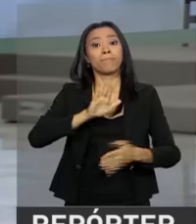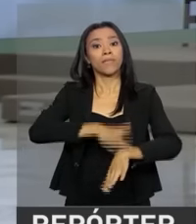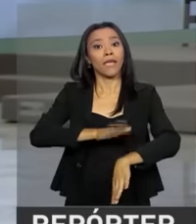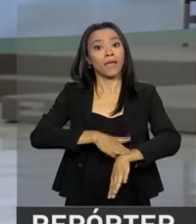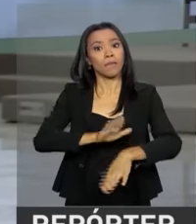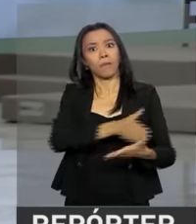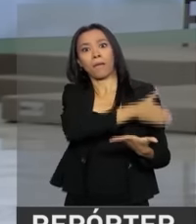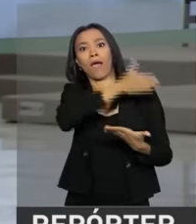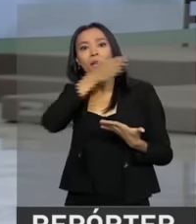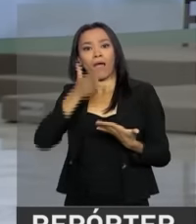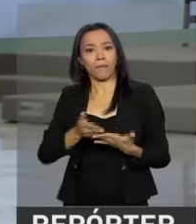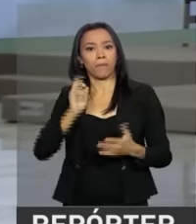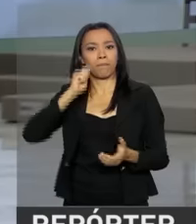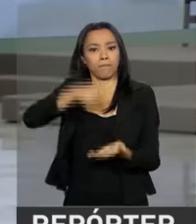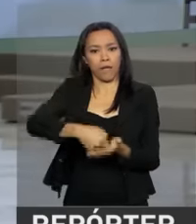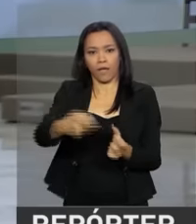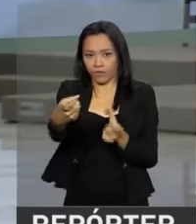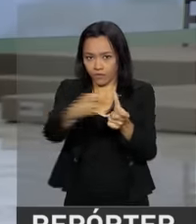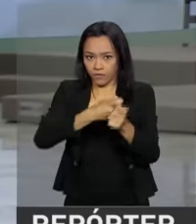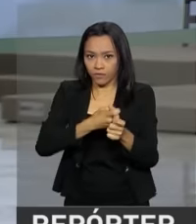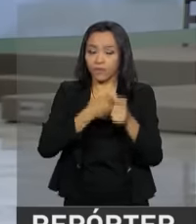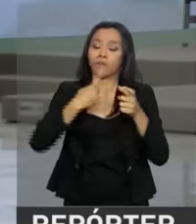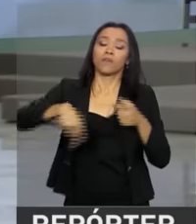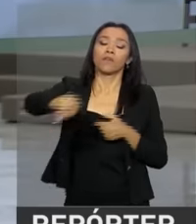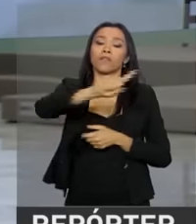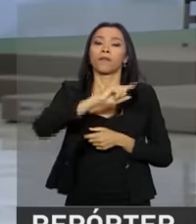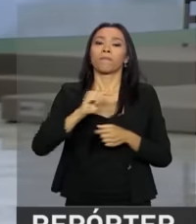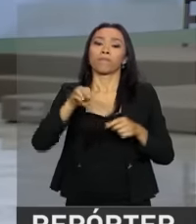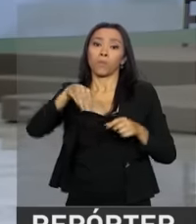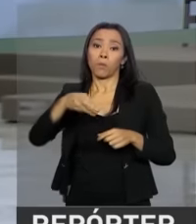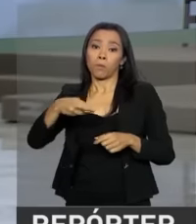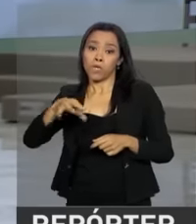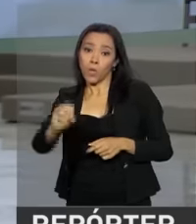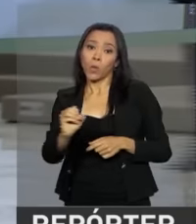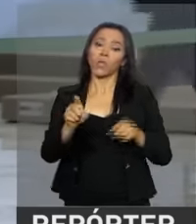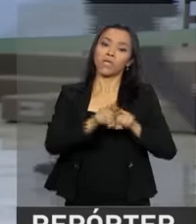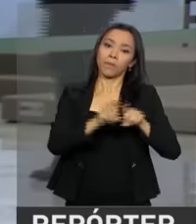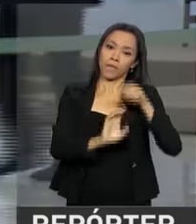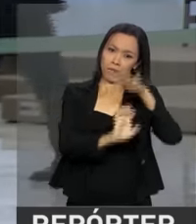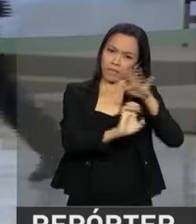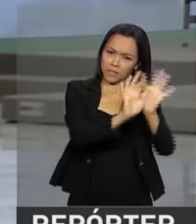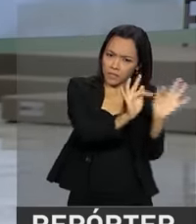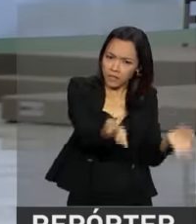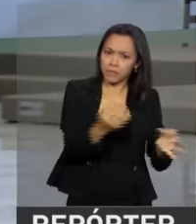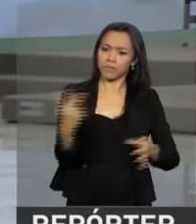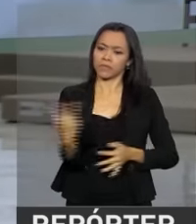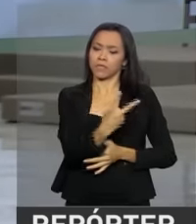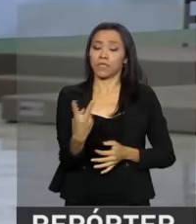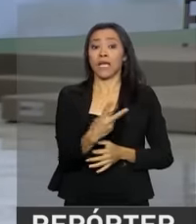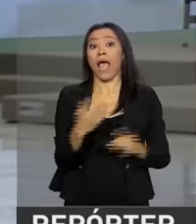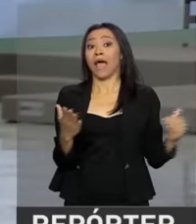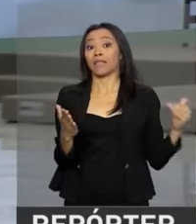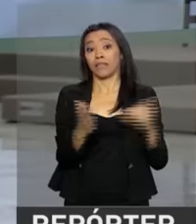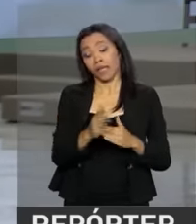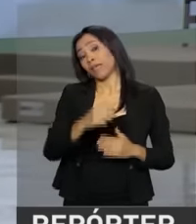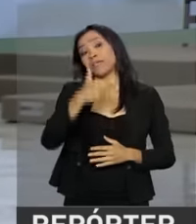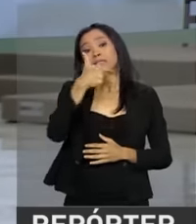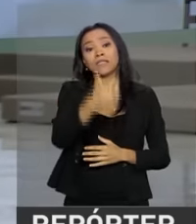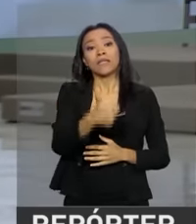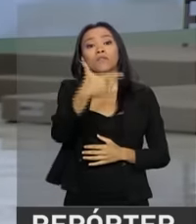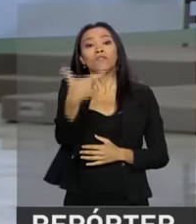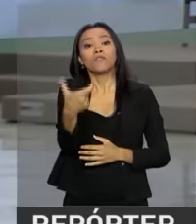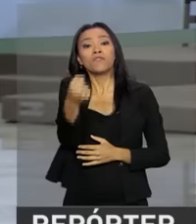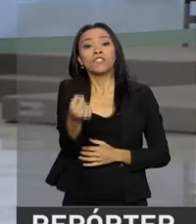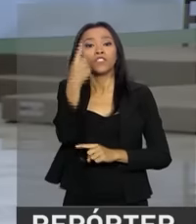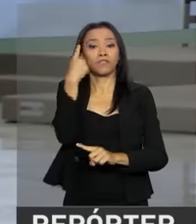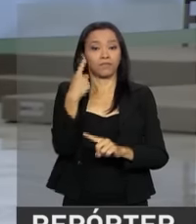as dívidas tributárias o microempresário e o empresário de pequeno porte vão ter até 120 vezes para quitar